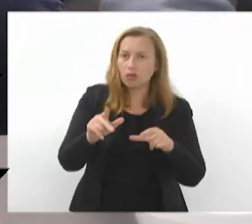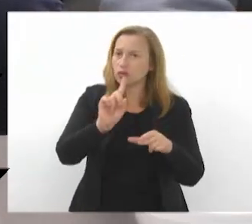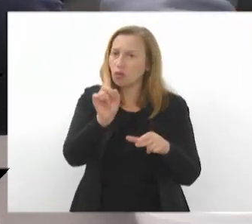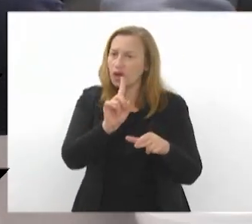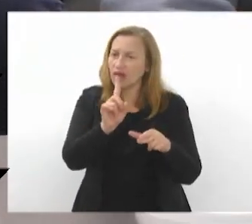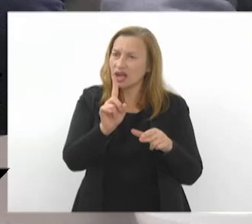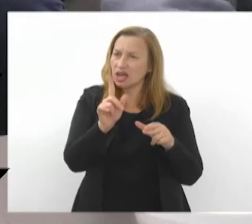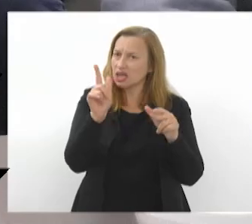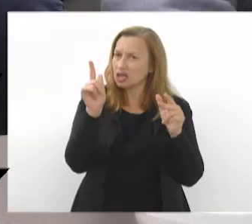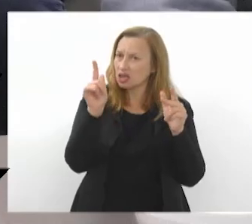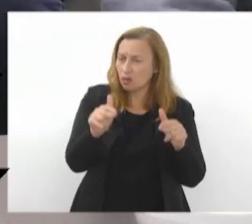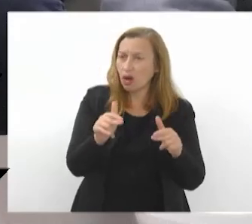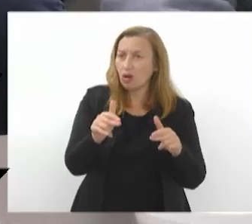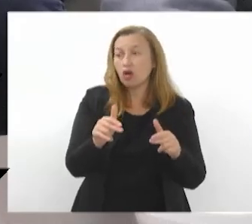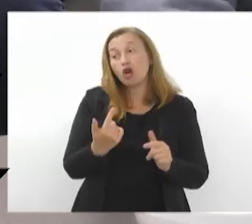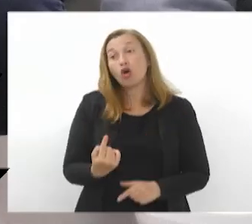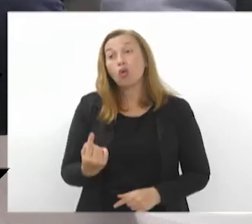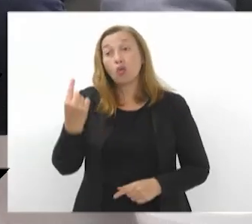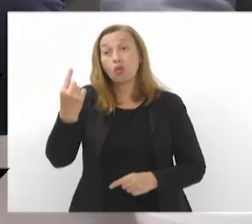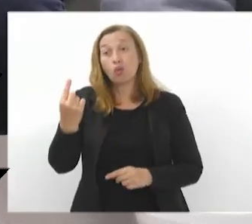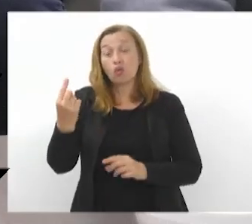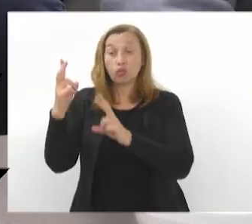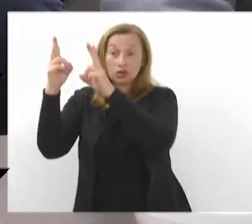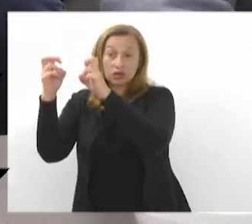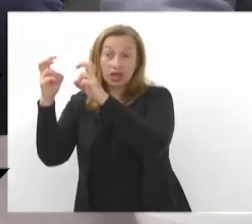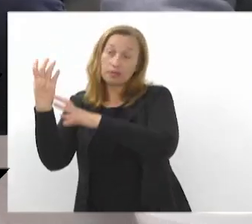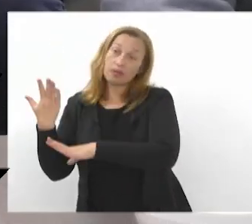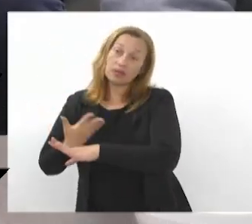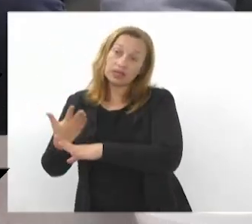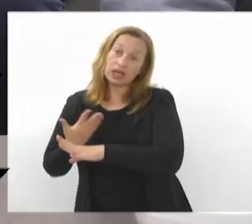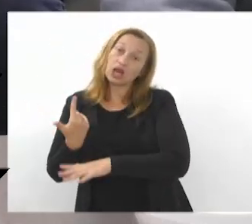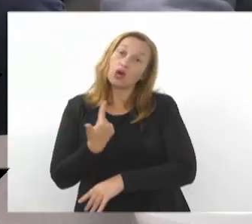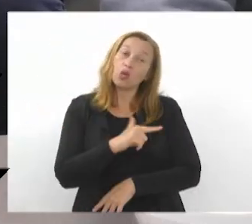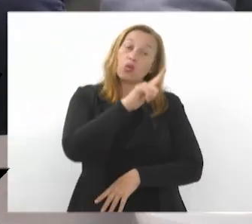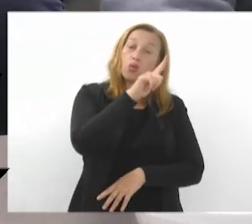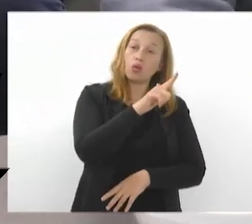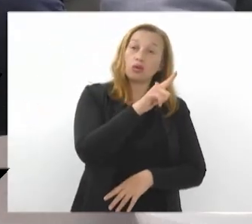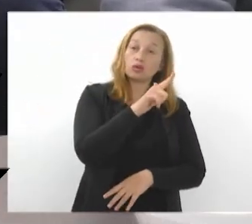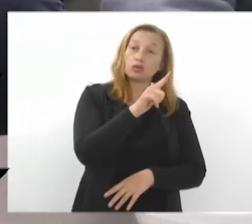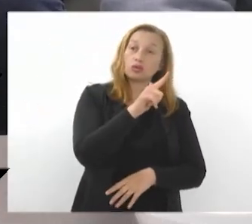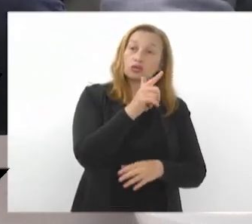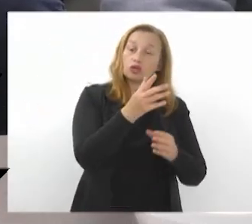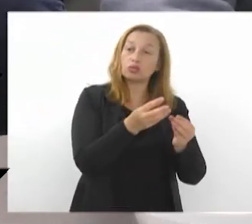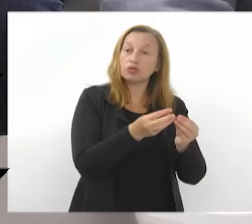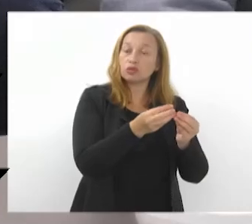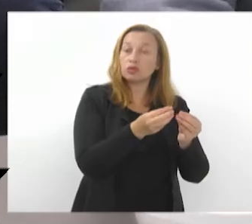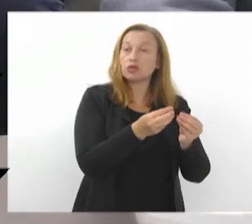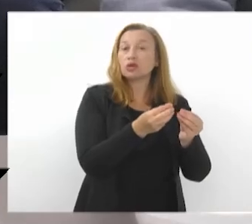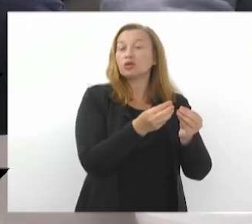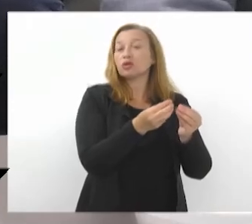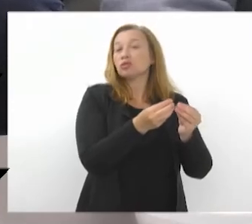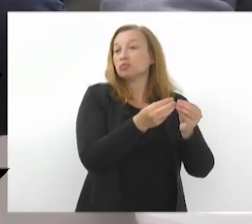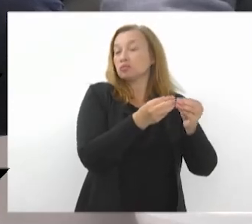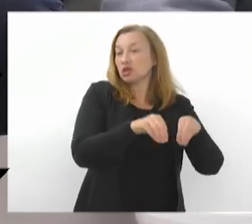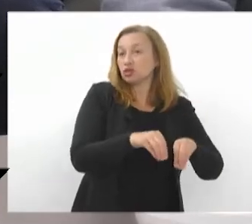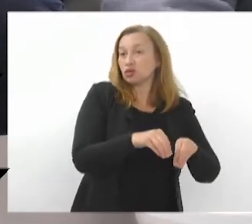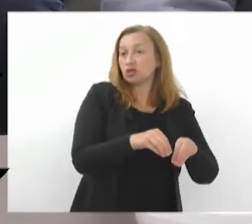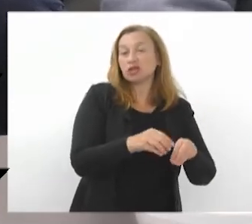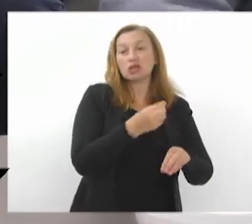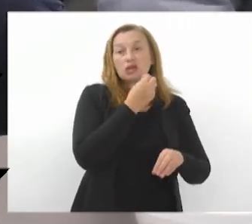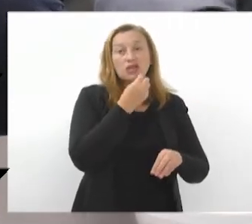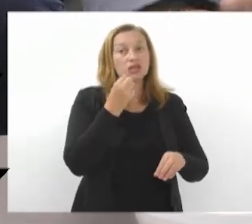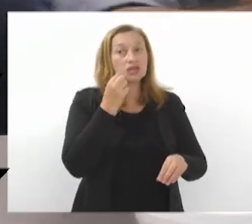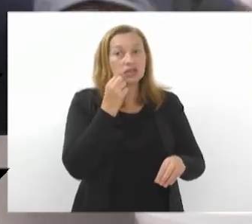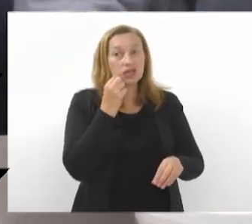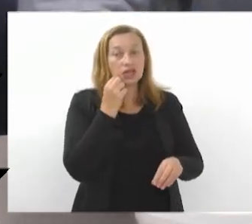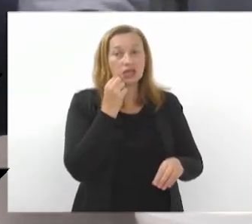exatamente assim. Um era sobre amizade, outro era sobre o 11 de setembro nos Estados Unidos, outras formas, em outros lugares, em outros